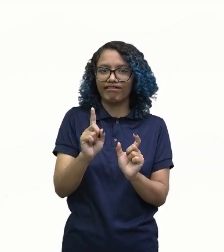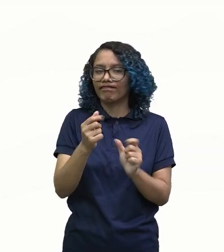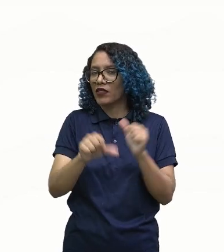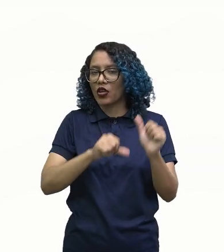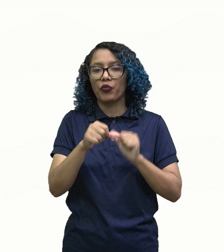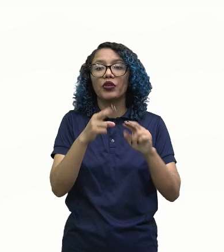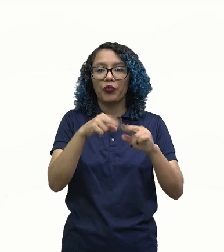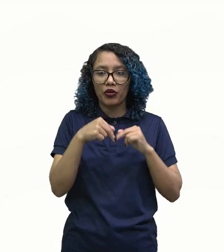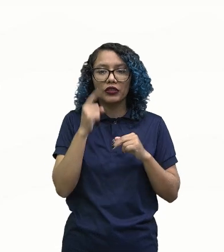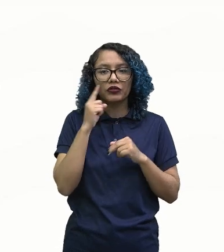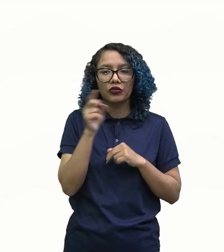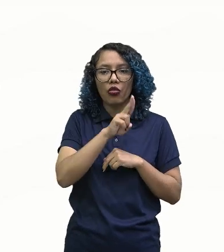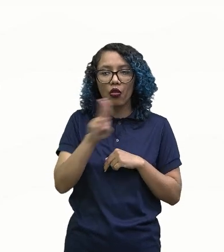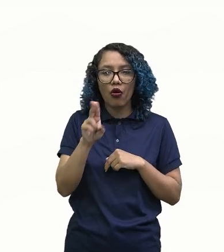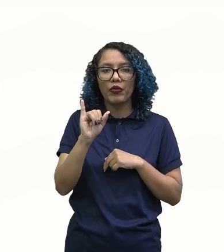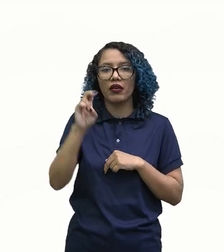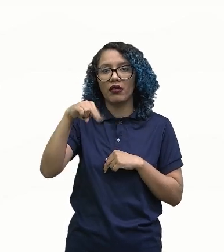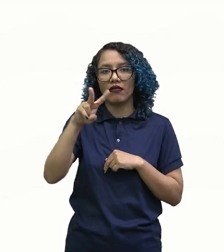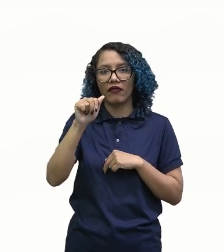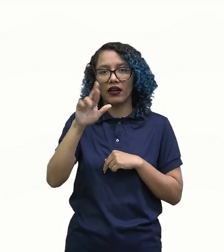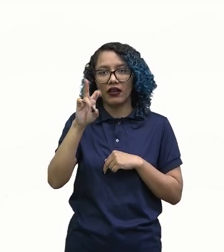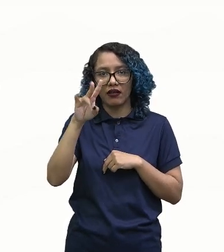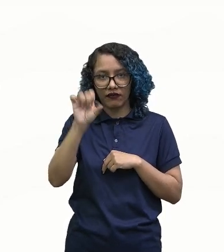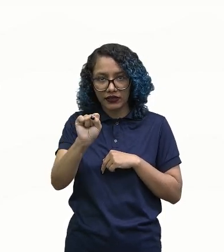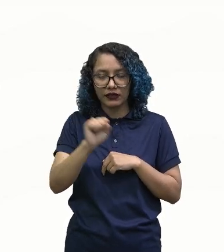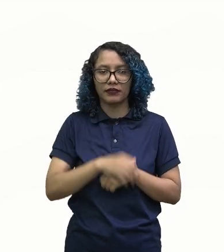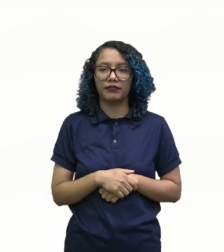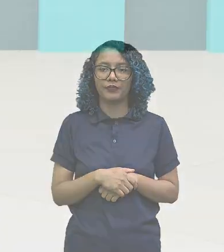isso que eles são chamados de